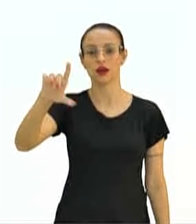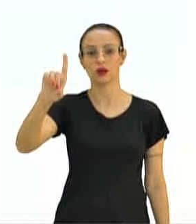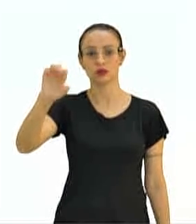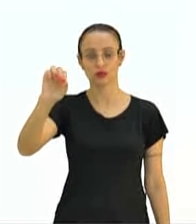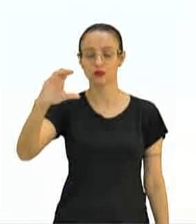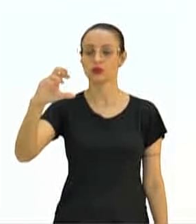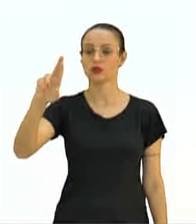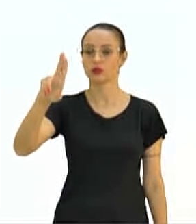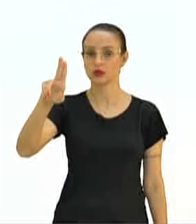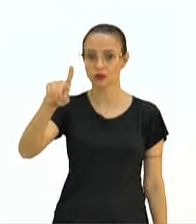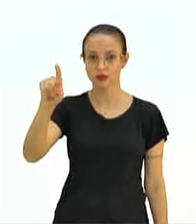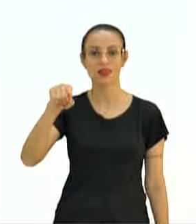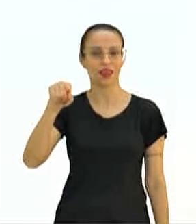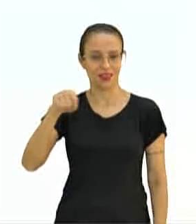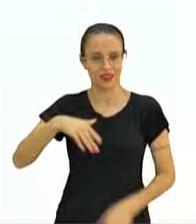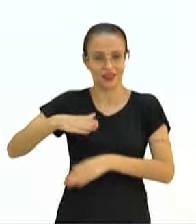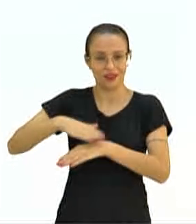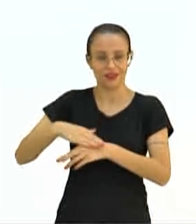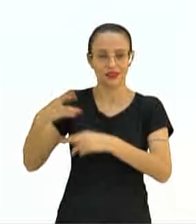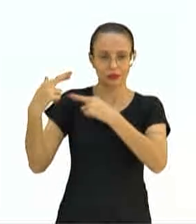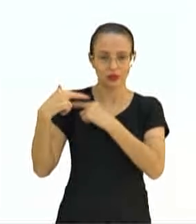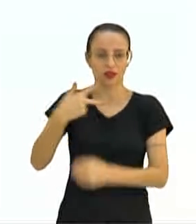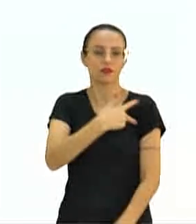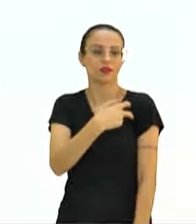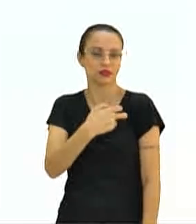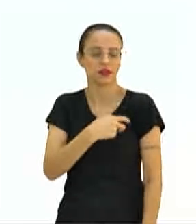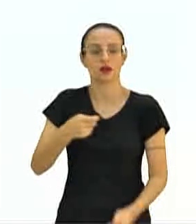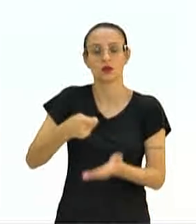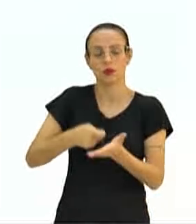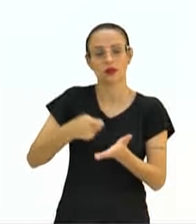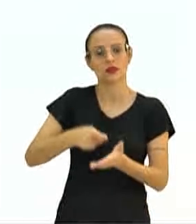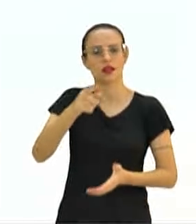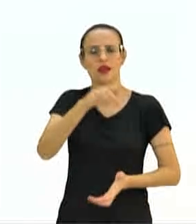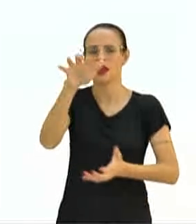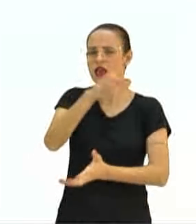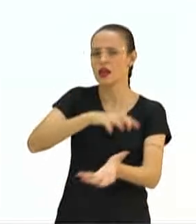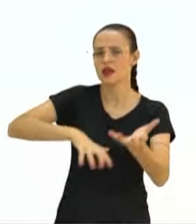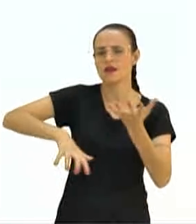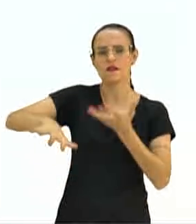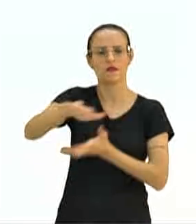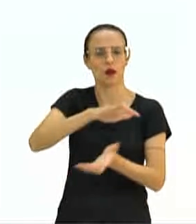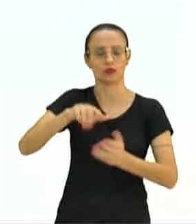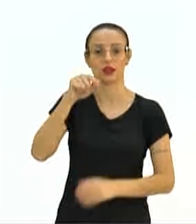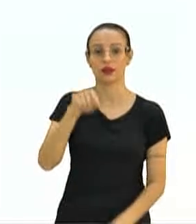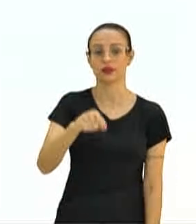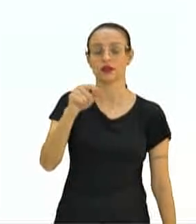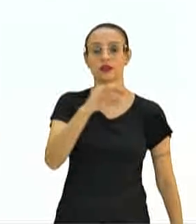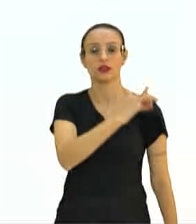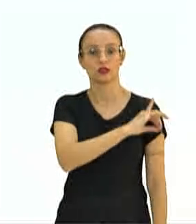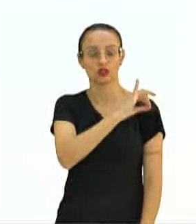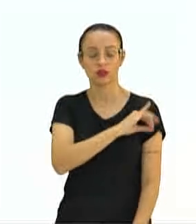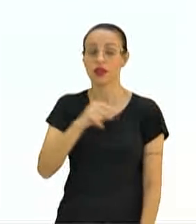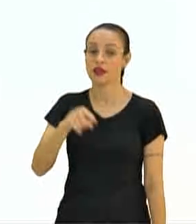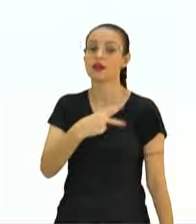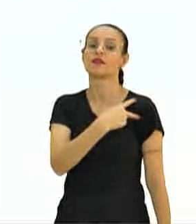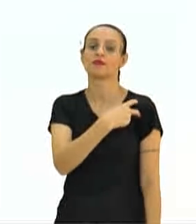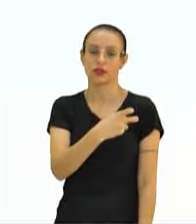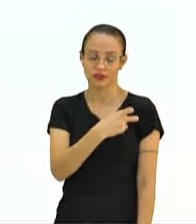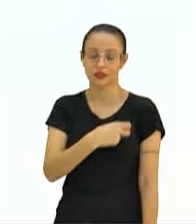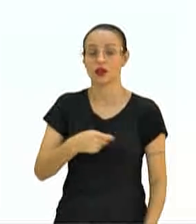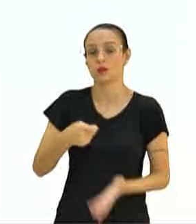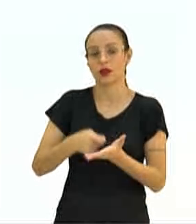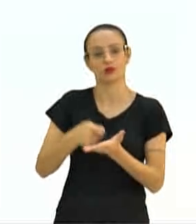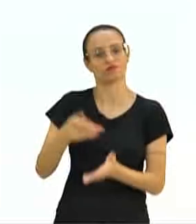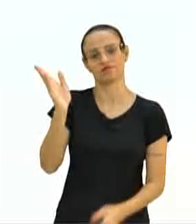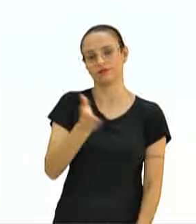o responsável pela vacinação obrigatória, e essa revolta acontecendo no Rio de Janeiro. A vacinação obrigatória nesse momento foi